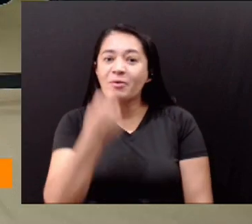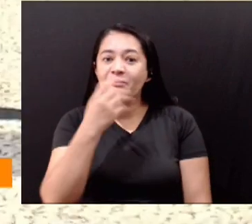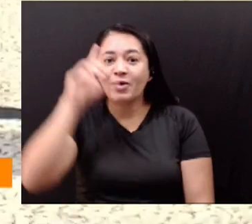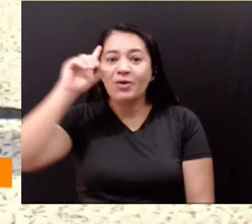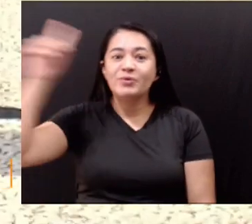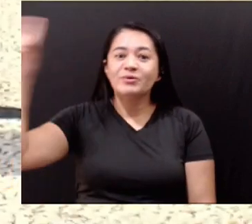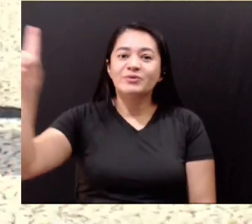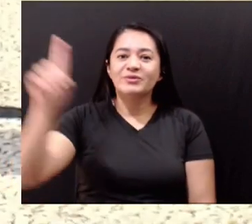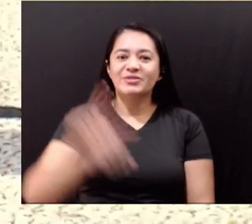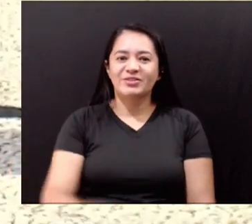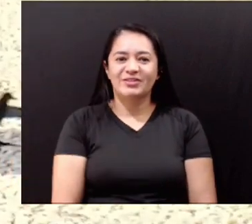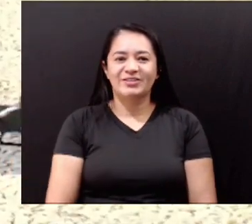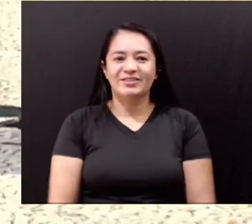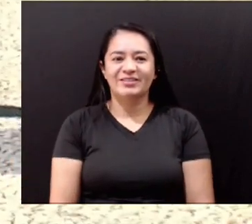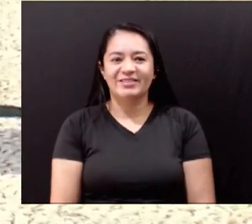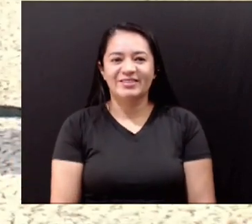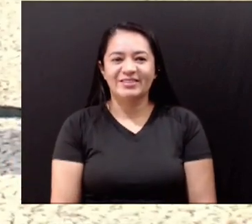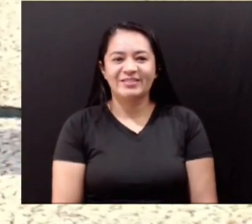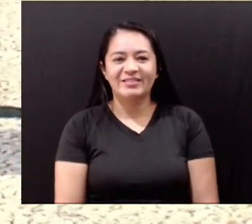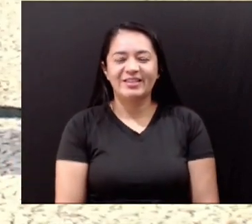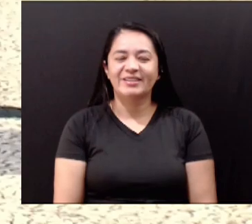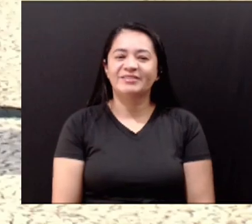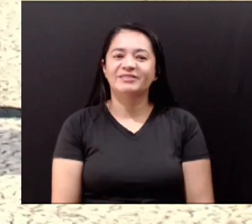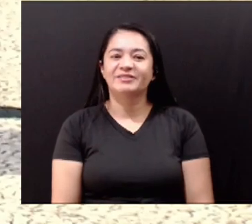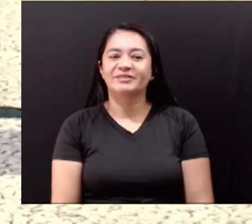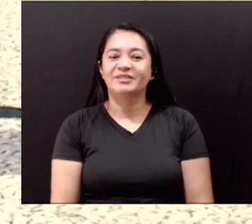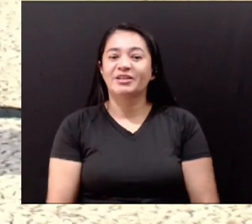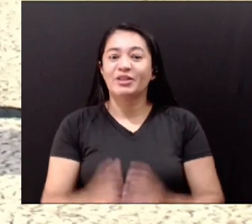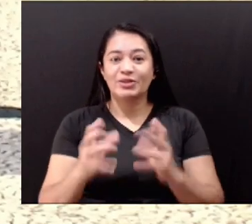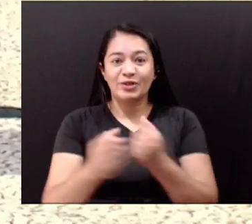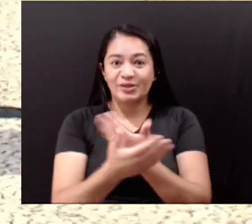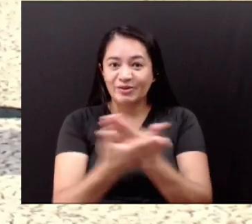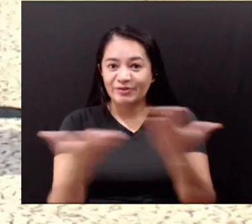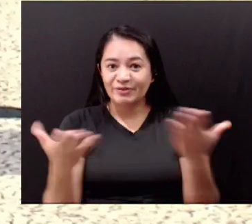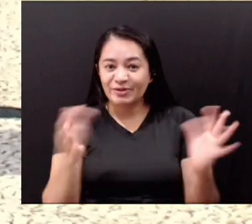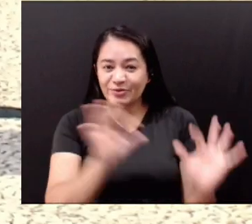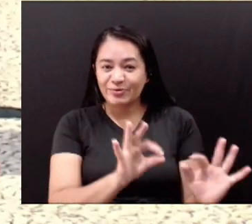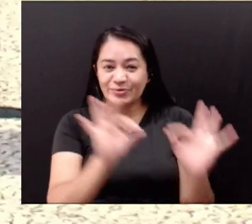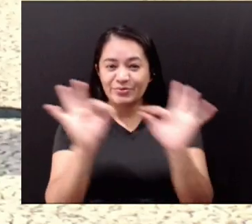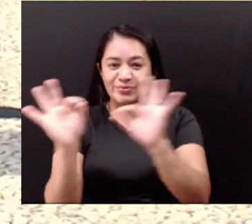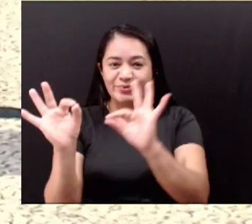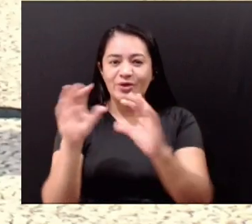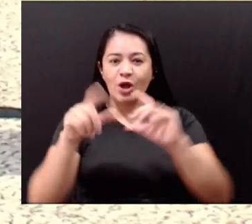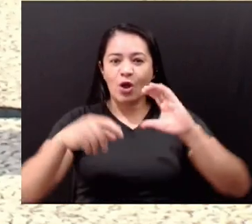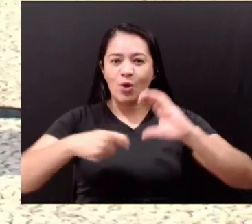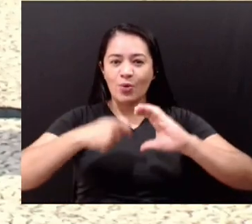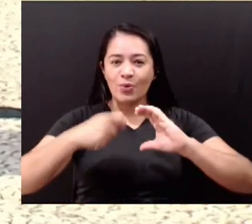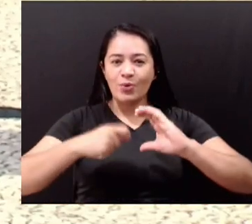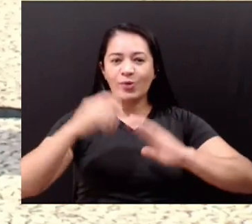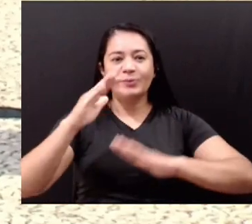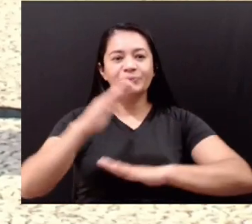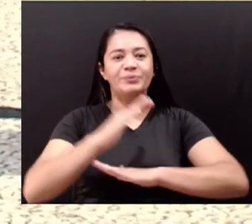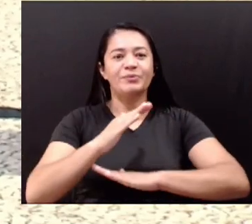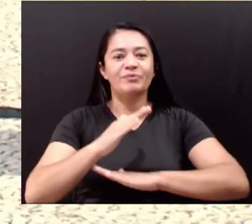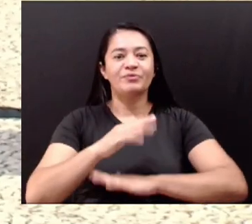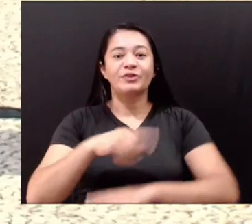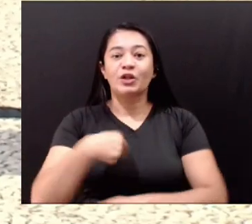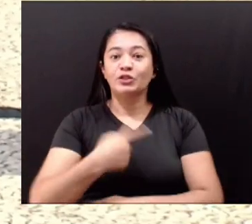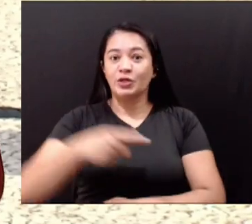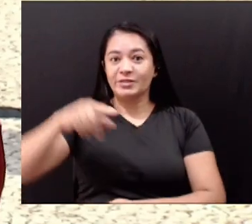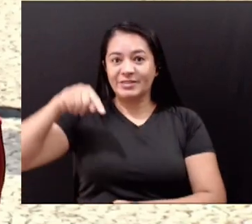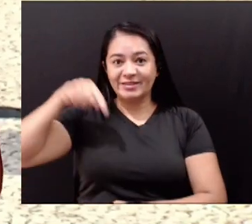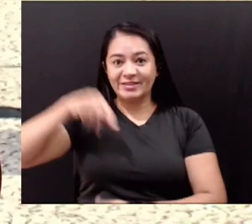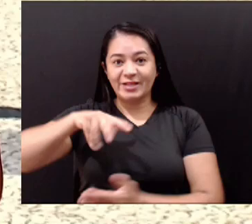Bom dia para você, Rubia. Bom dia para todo mundo acompanhando o Estúdio Câmara. Bom, a gente veio aqui para o centro de